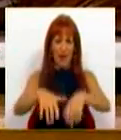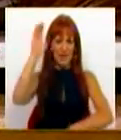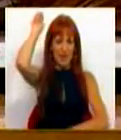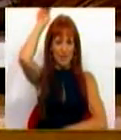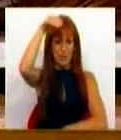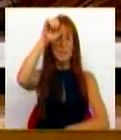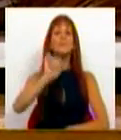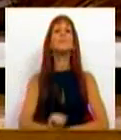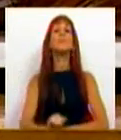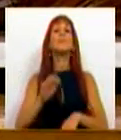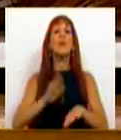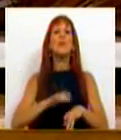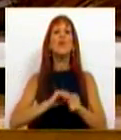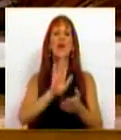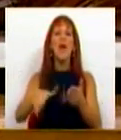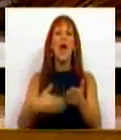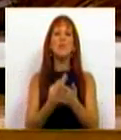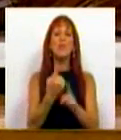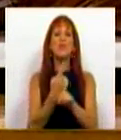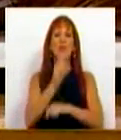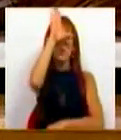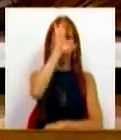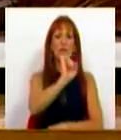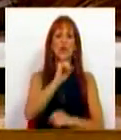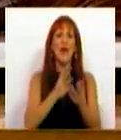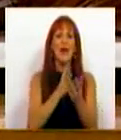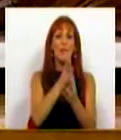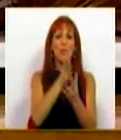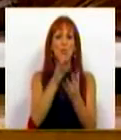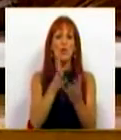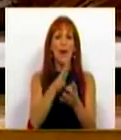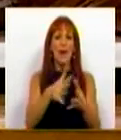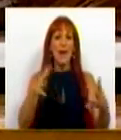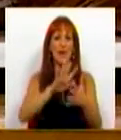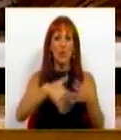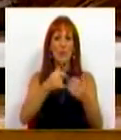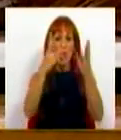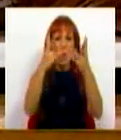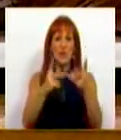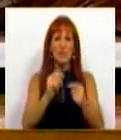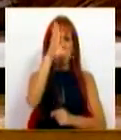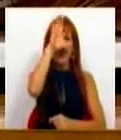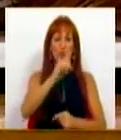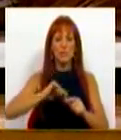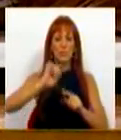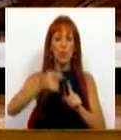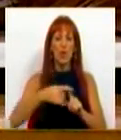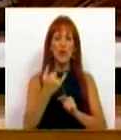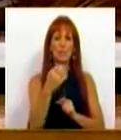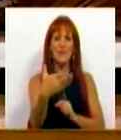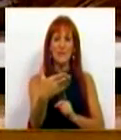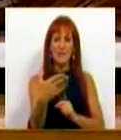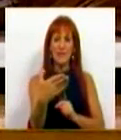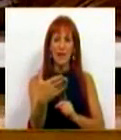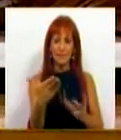da República sobre as propostas do Governo para as grandes opções do Plano e Orçamento do Estado para